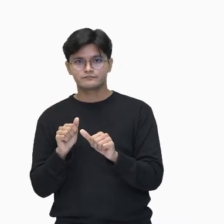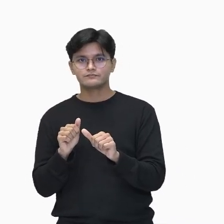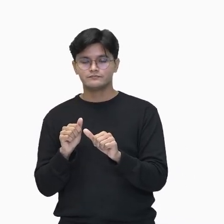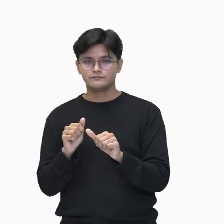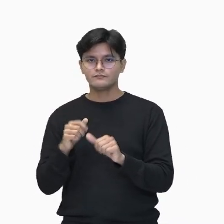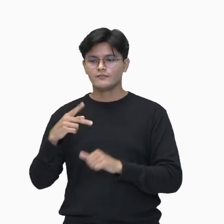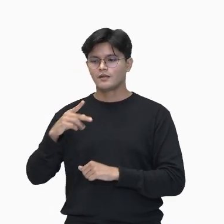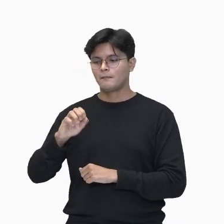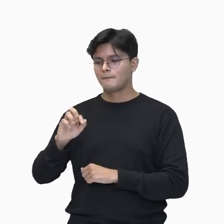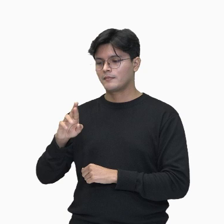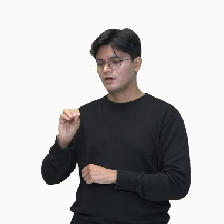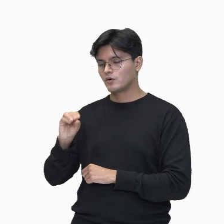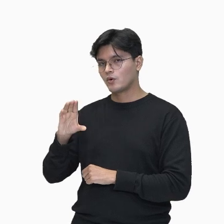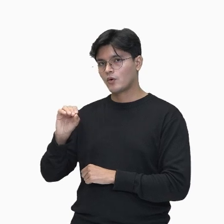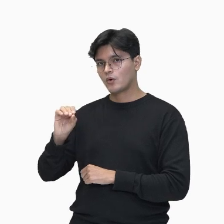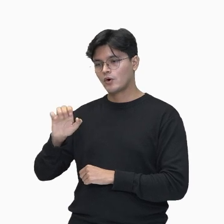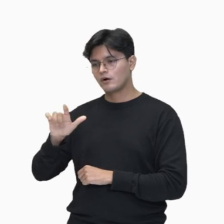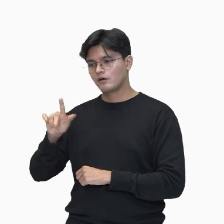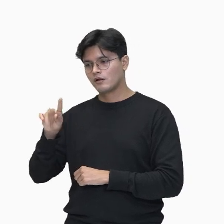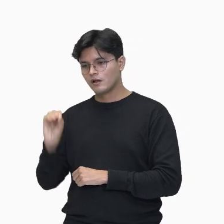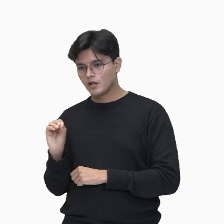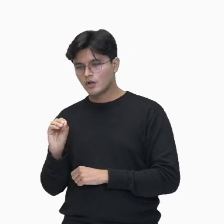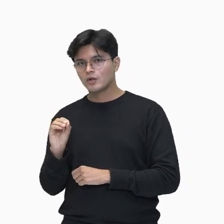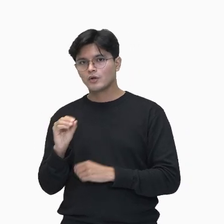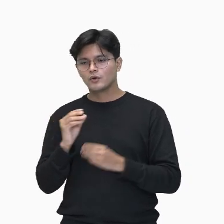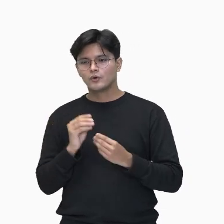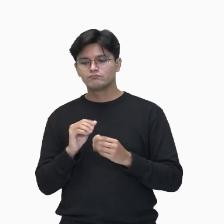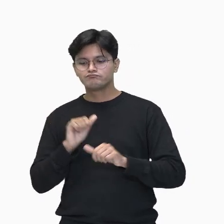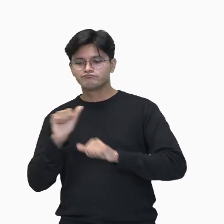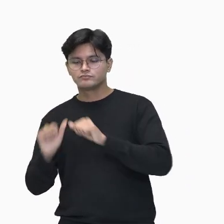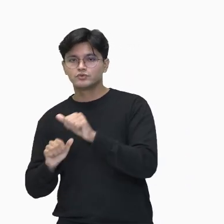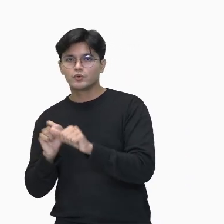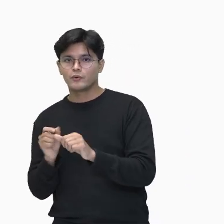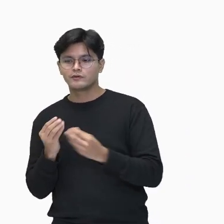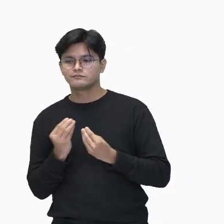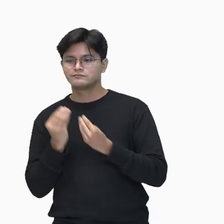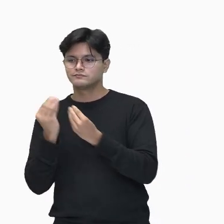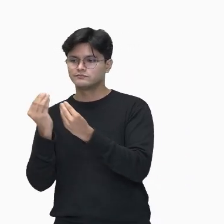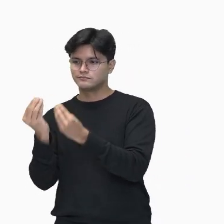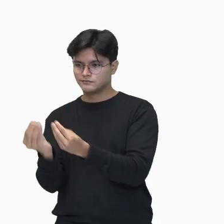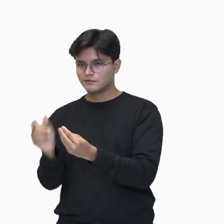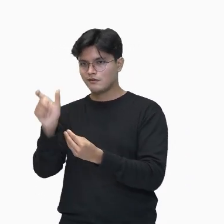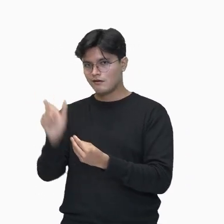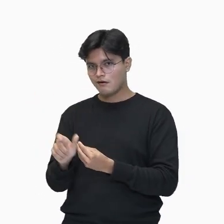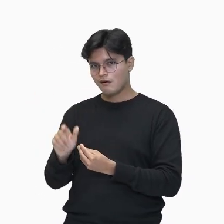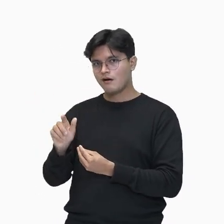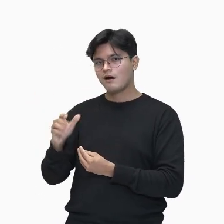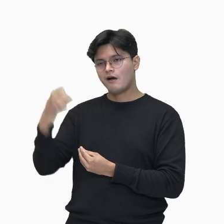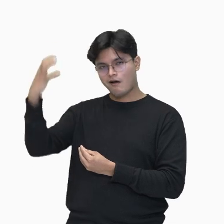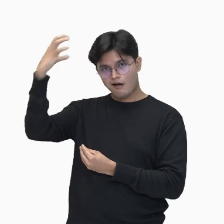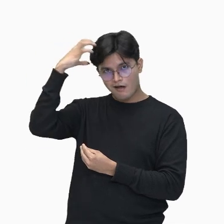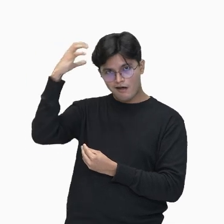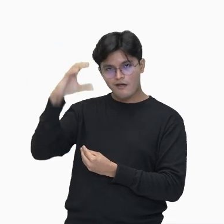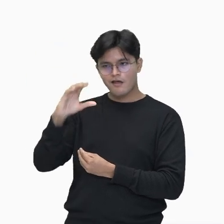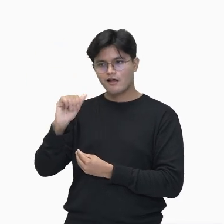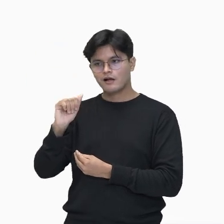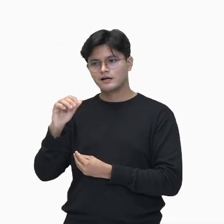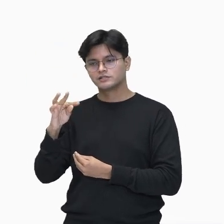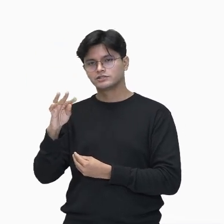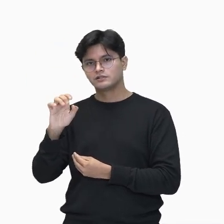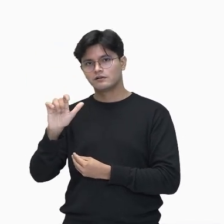coelho e Álvaro Gonçalves Dom Pedro entregou ao rei de Castela alguns de seus